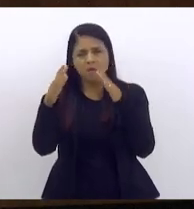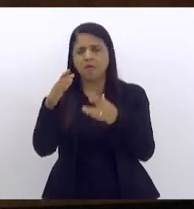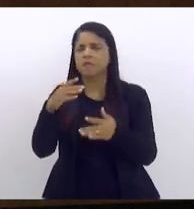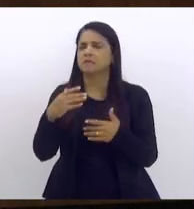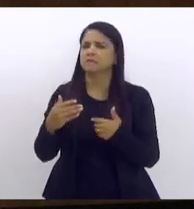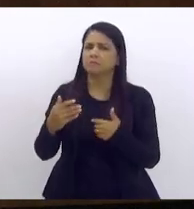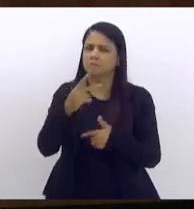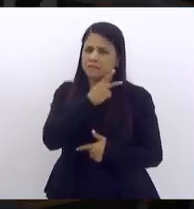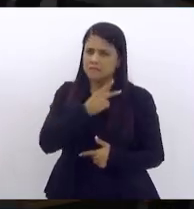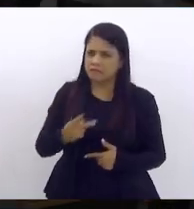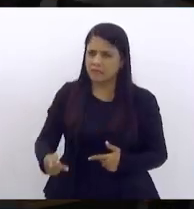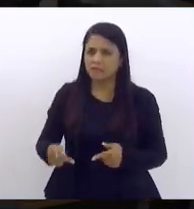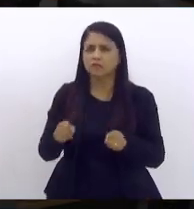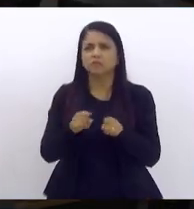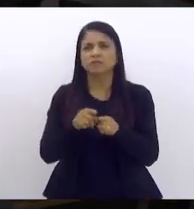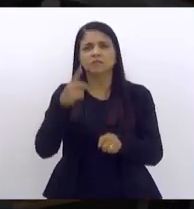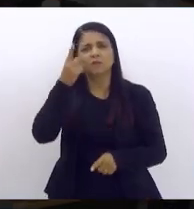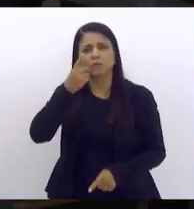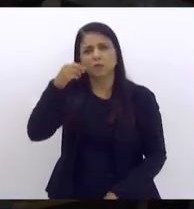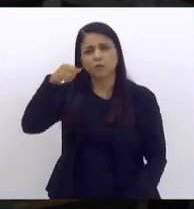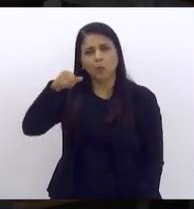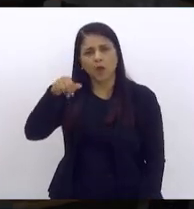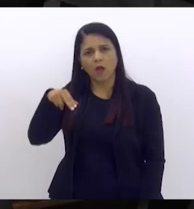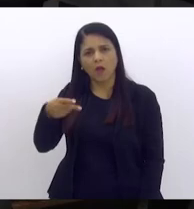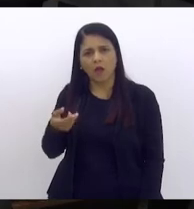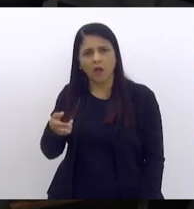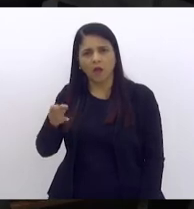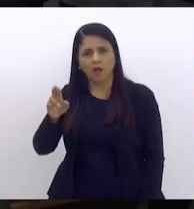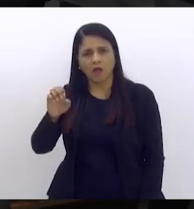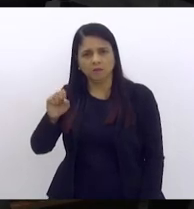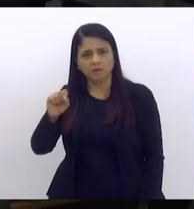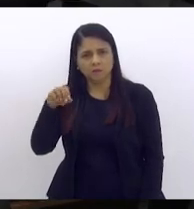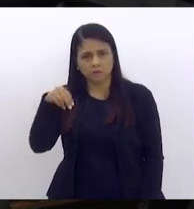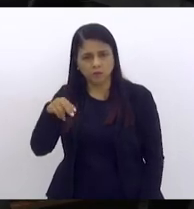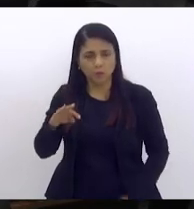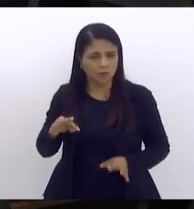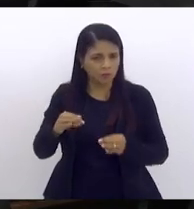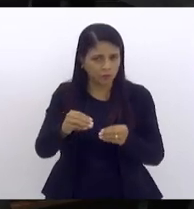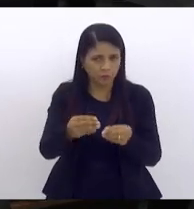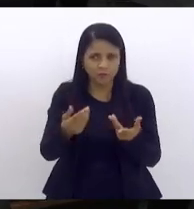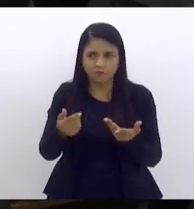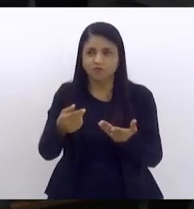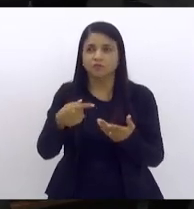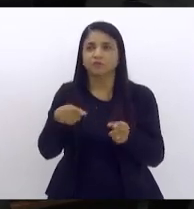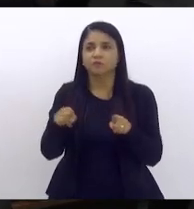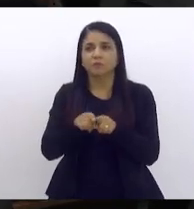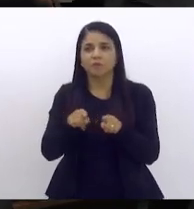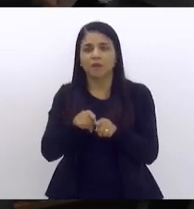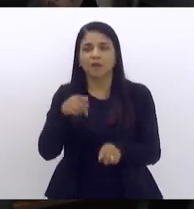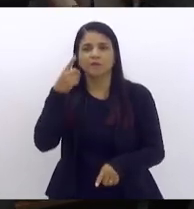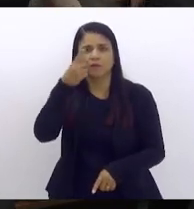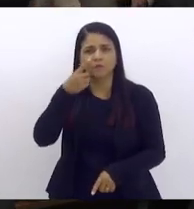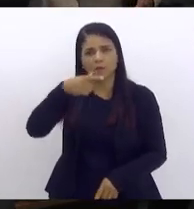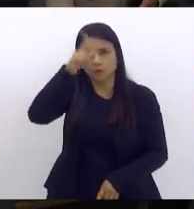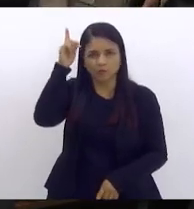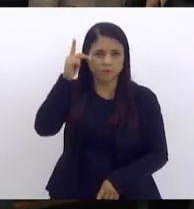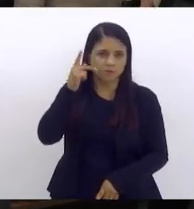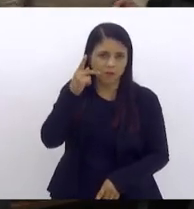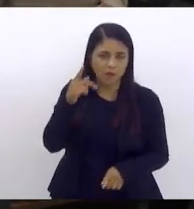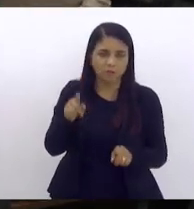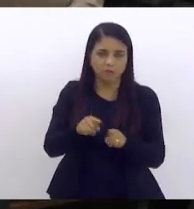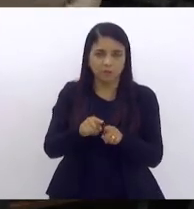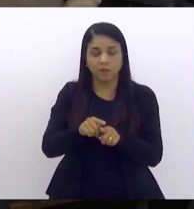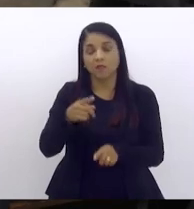Excelência. E, Anderson, estenda-se esse repúdio aos demais que estavam lá presentes. Muito obrigado. O deputado Anderson foi citado pelo deputado perfeito Luiz Paulo. Aí, perfeita a